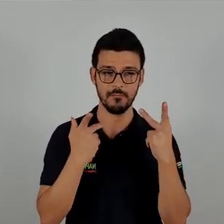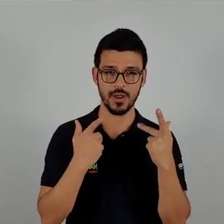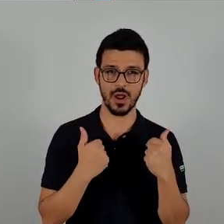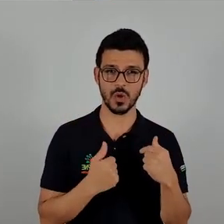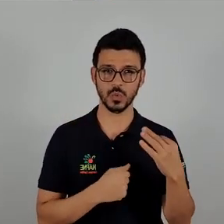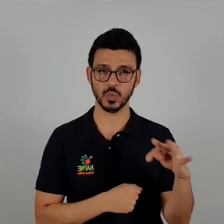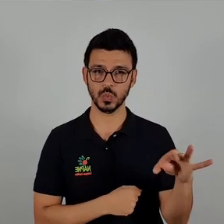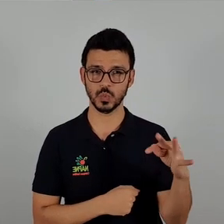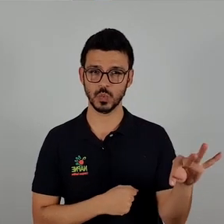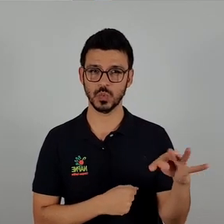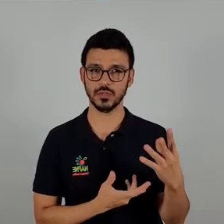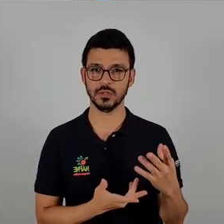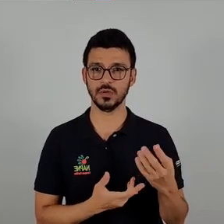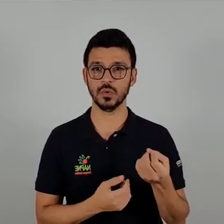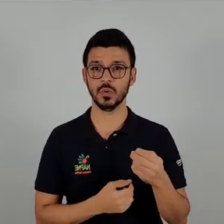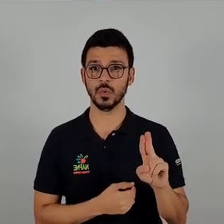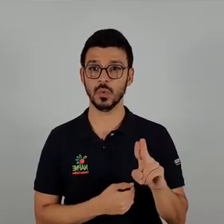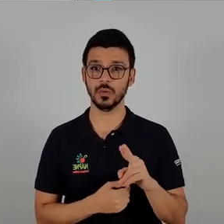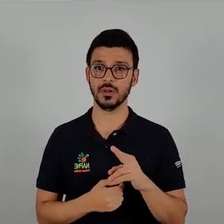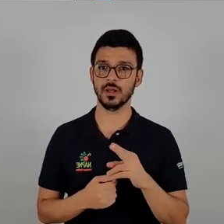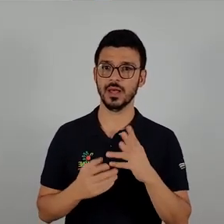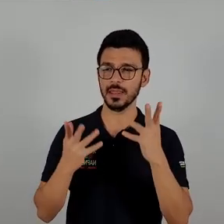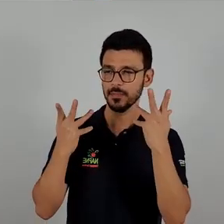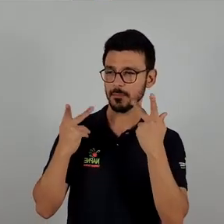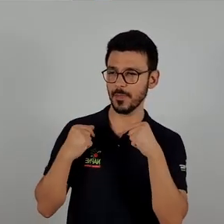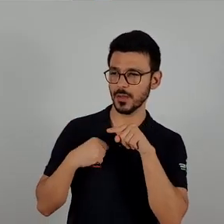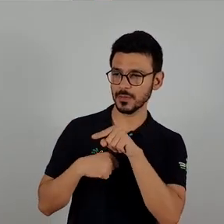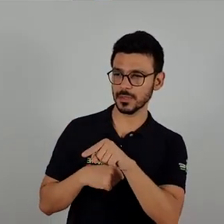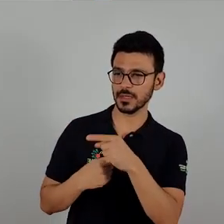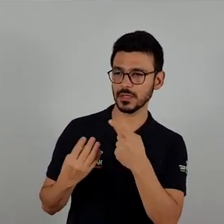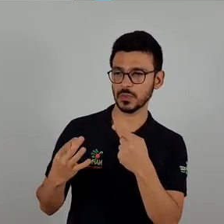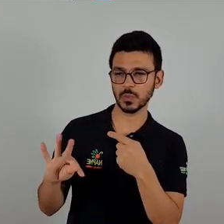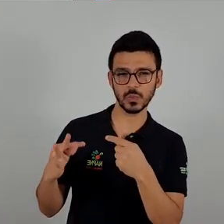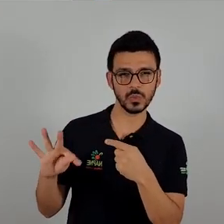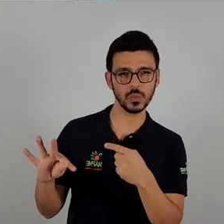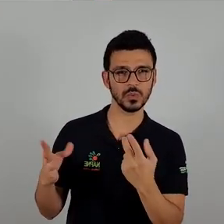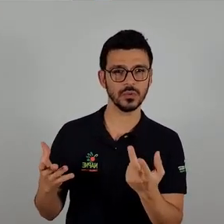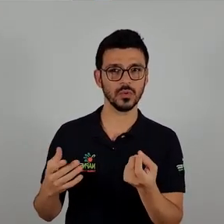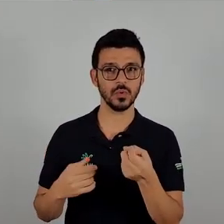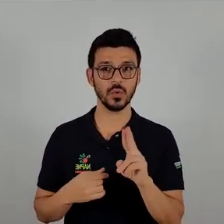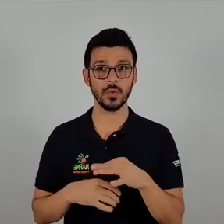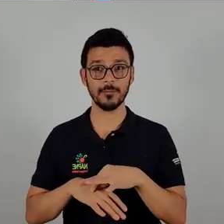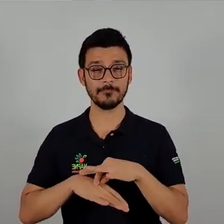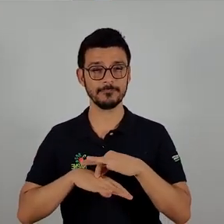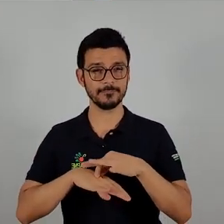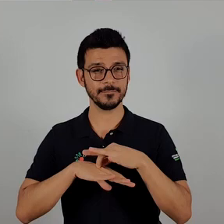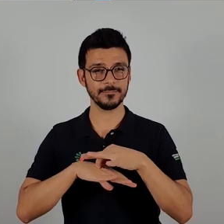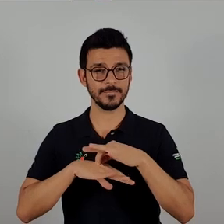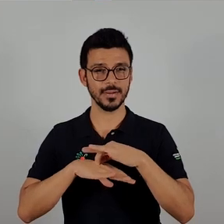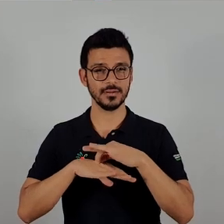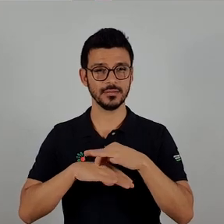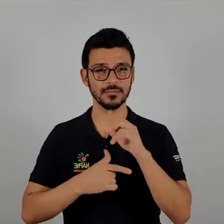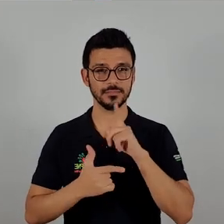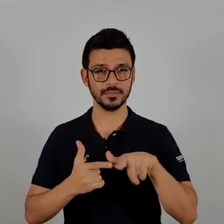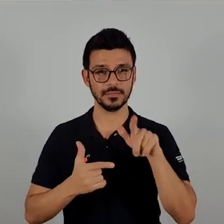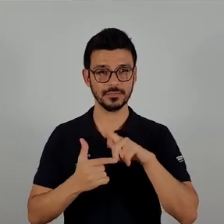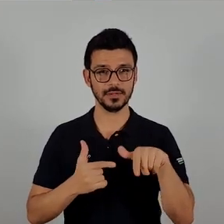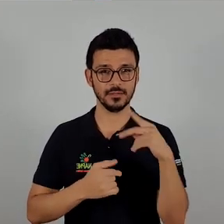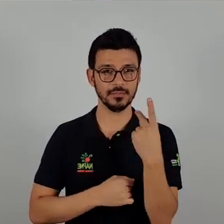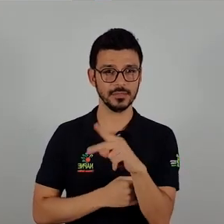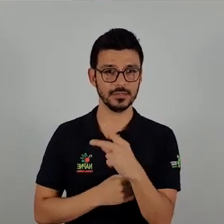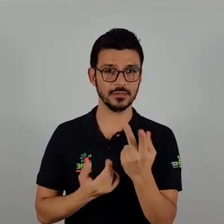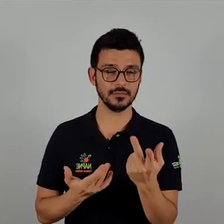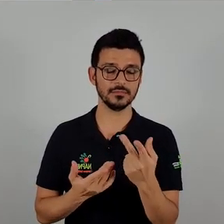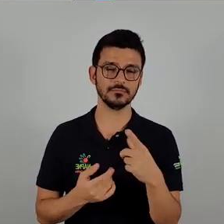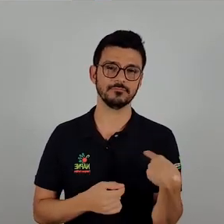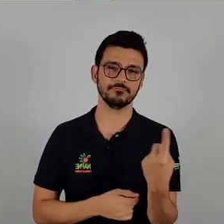está acontecendo. E tudo isso dentro de uma única fórmula é possível para fazer o tratamento. Então aí vem o trabalho, o estudo, o aprofundamento de